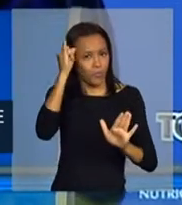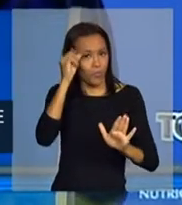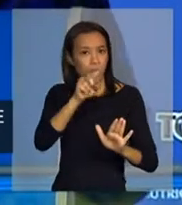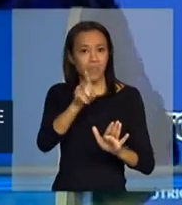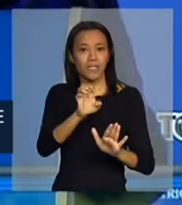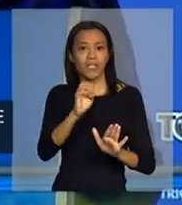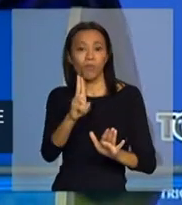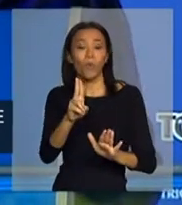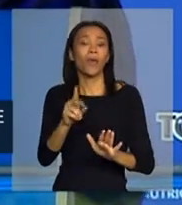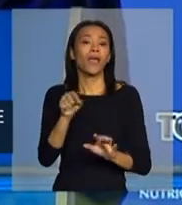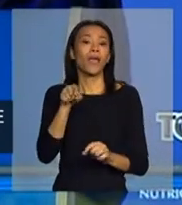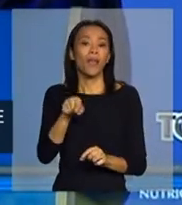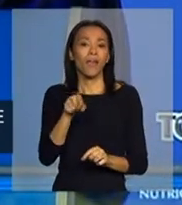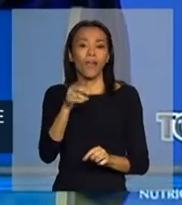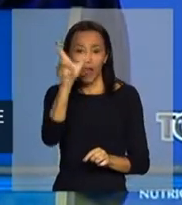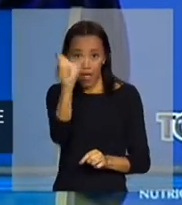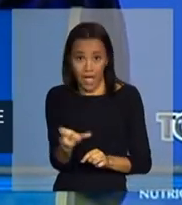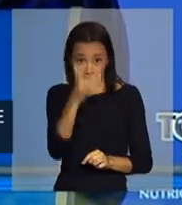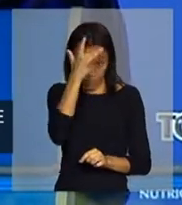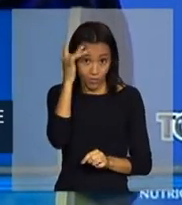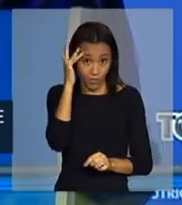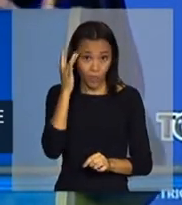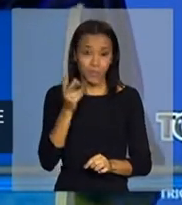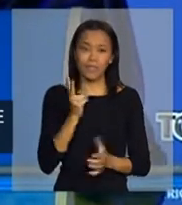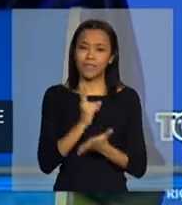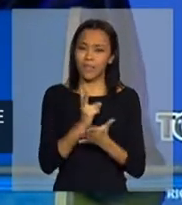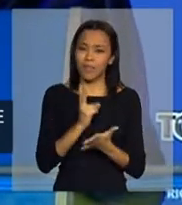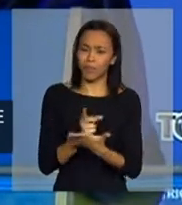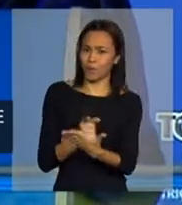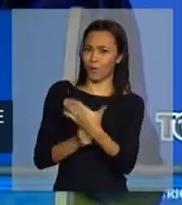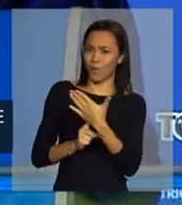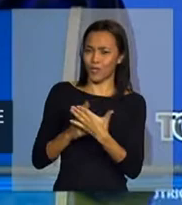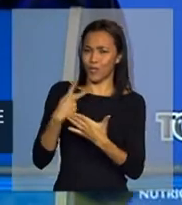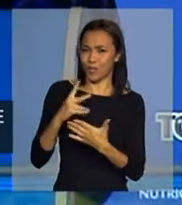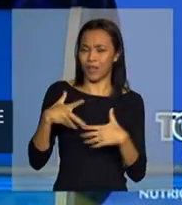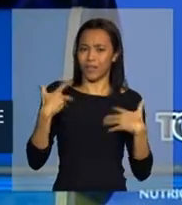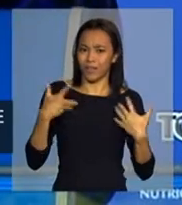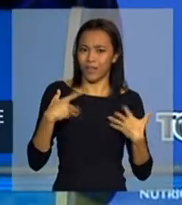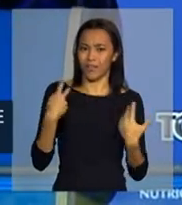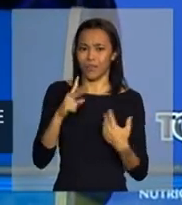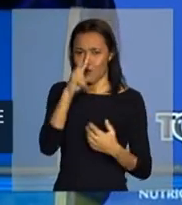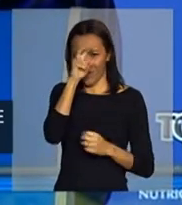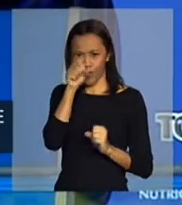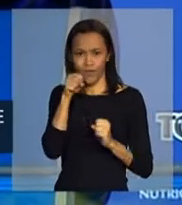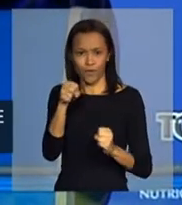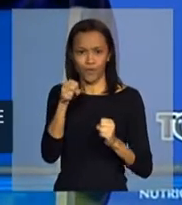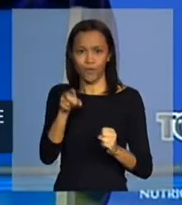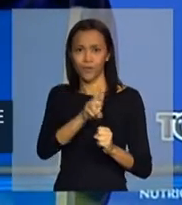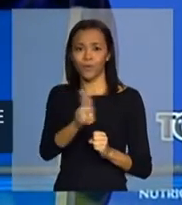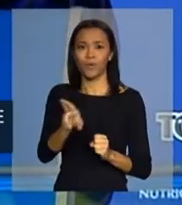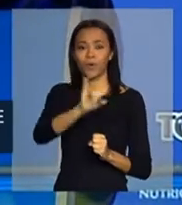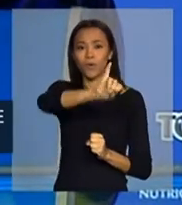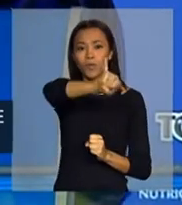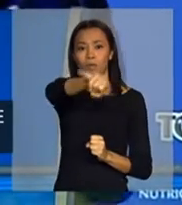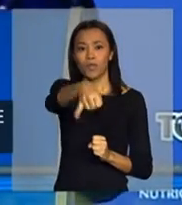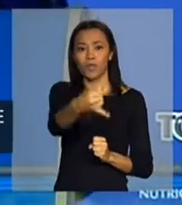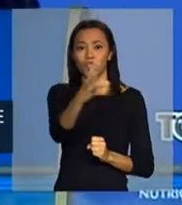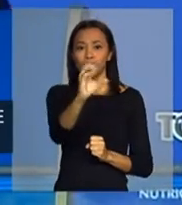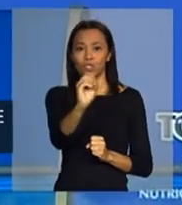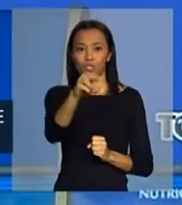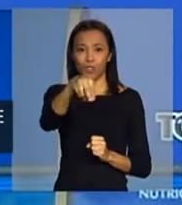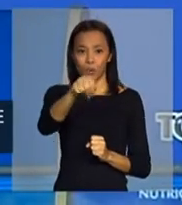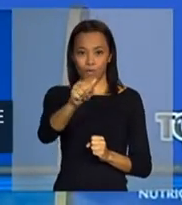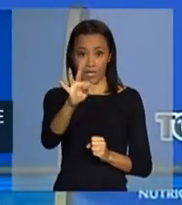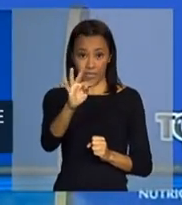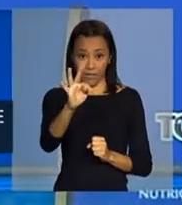nos contempla com a sua força, com a sua alegria, que é o Jonas Barcelo. E eu queria